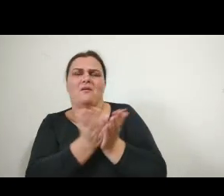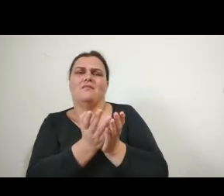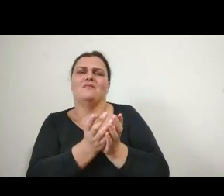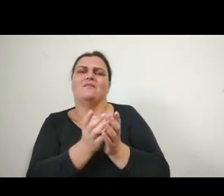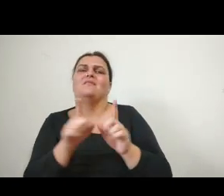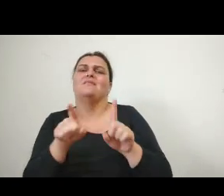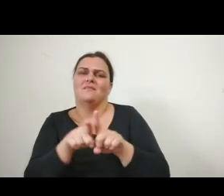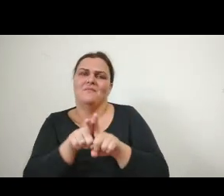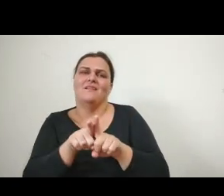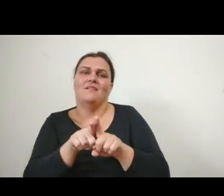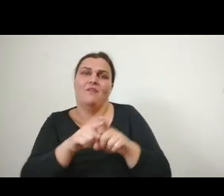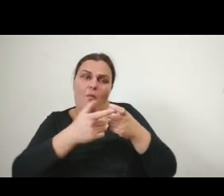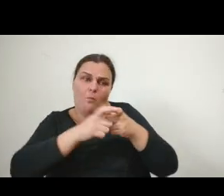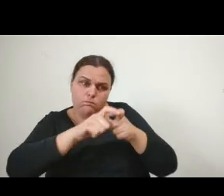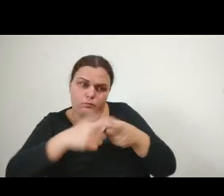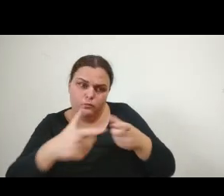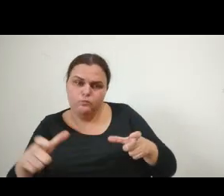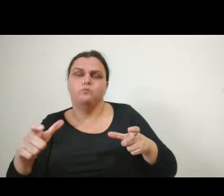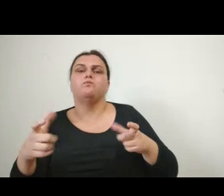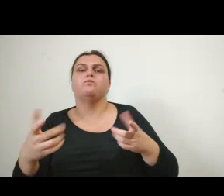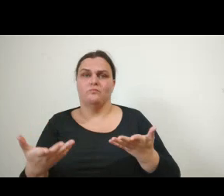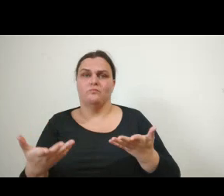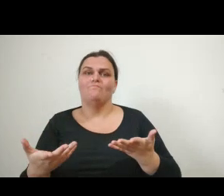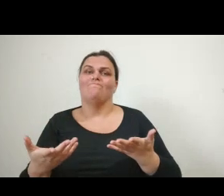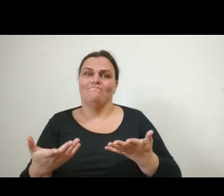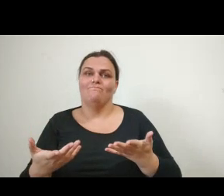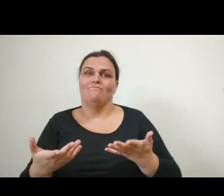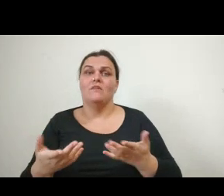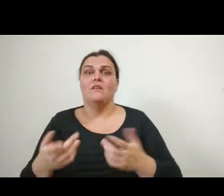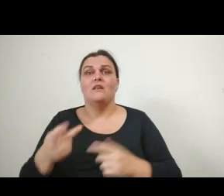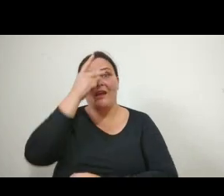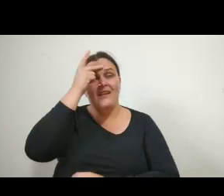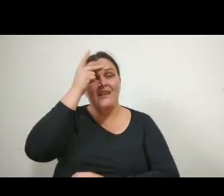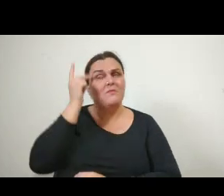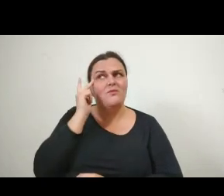da possibilidade de termos refugiados climáticos.